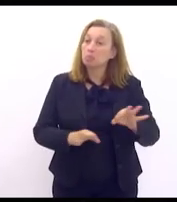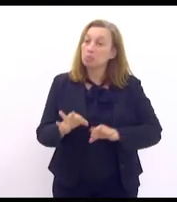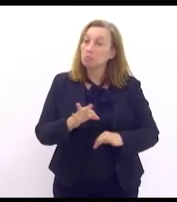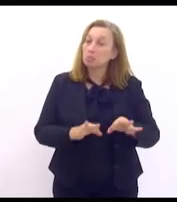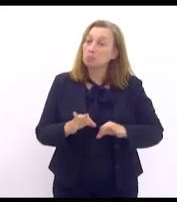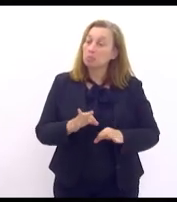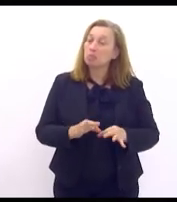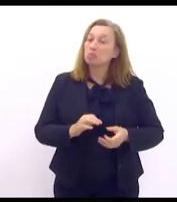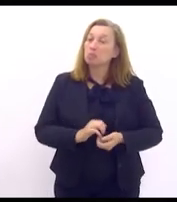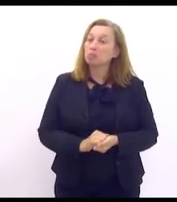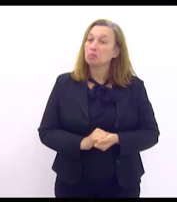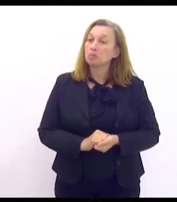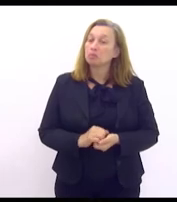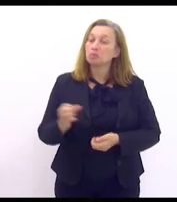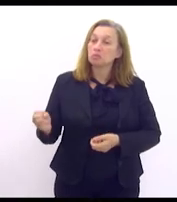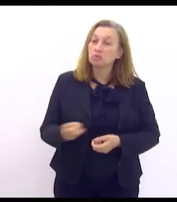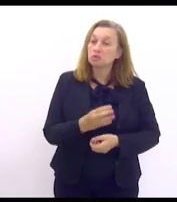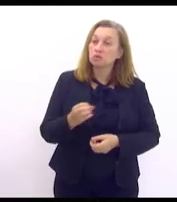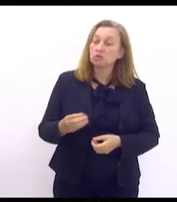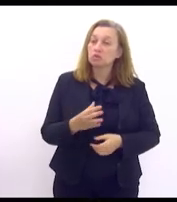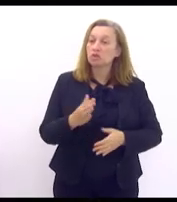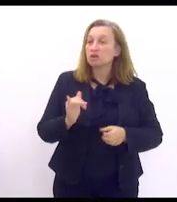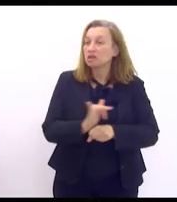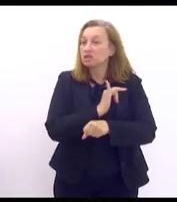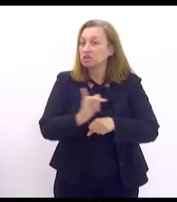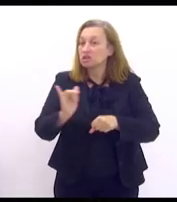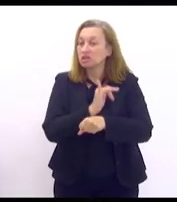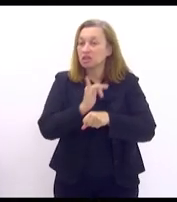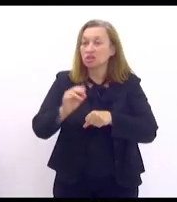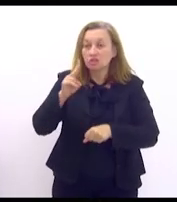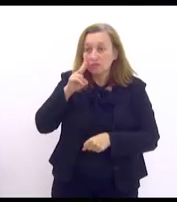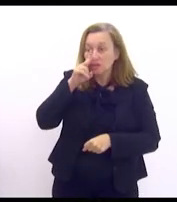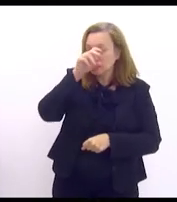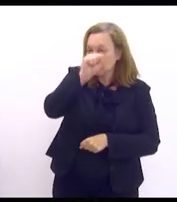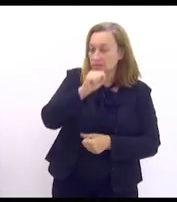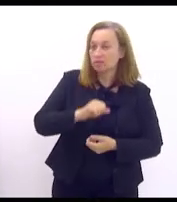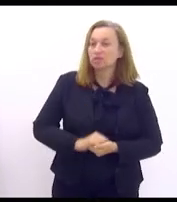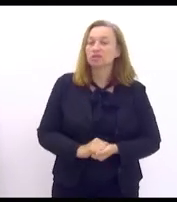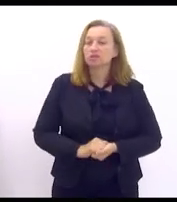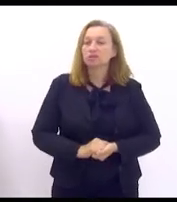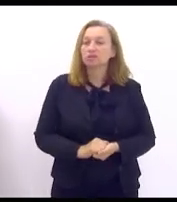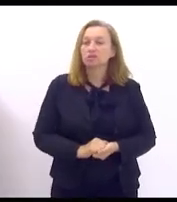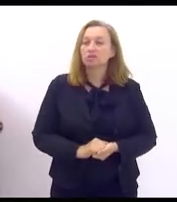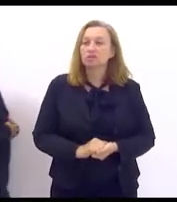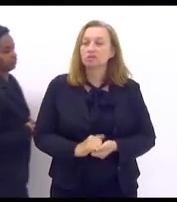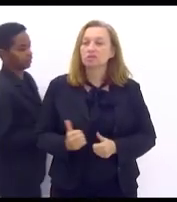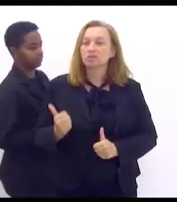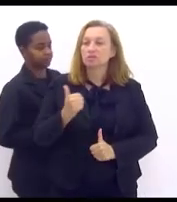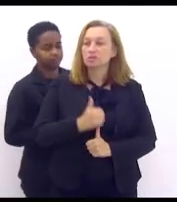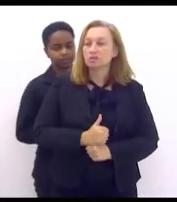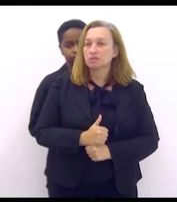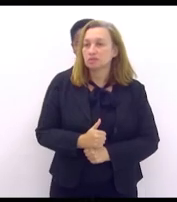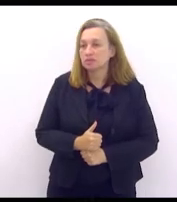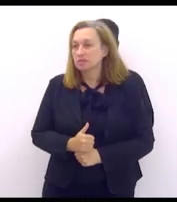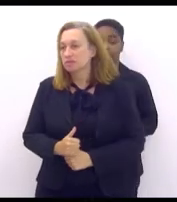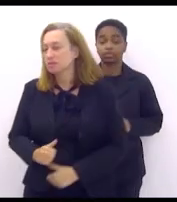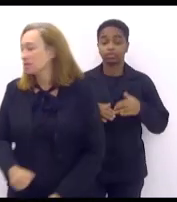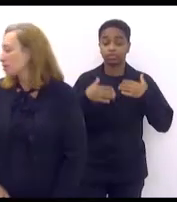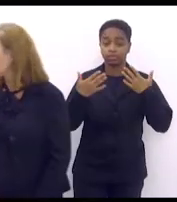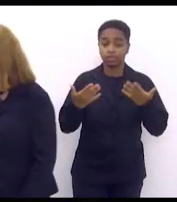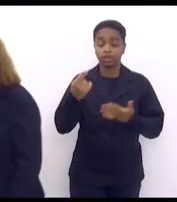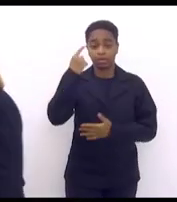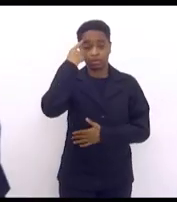de indução de novas ferramentas de fortalecimento econômico. Portanto, pensar no complexo industrial